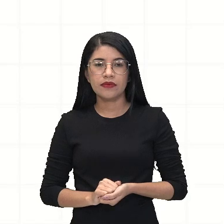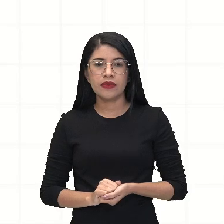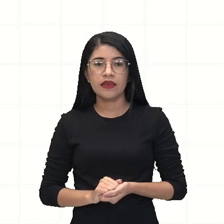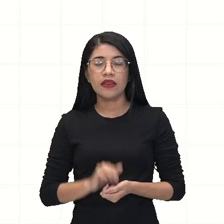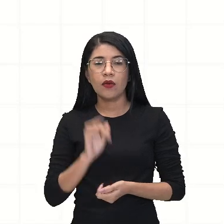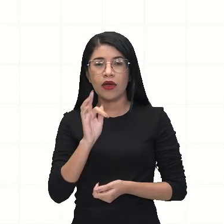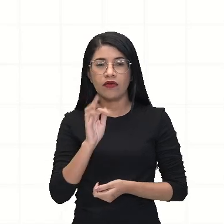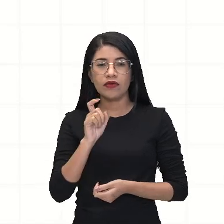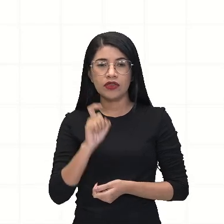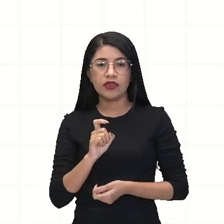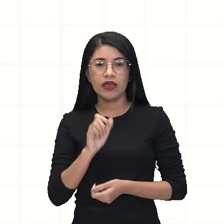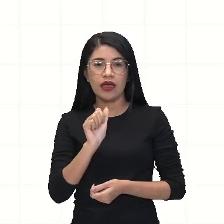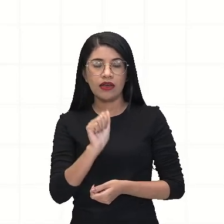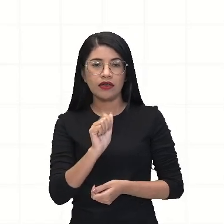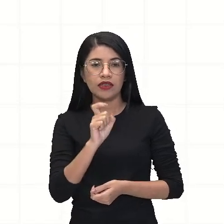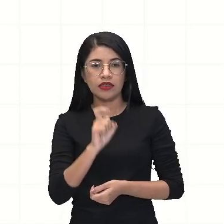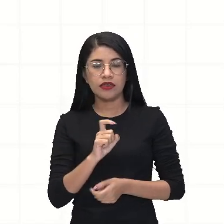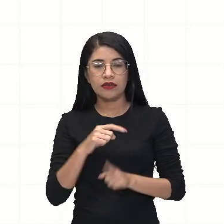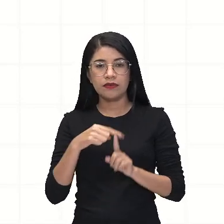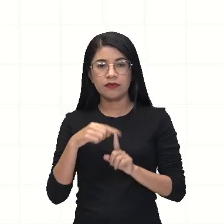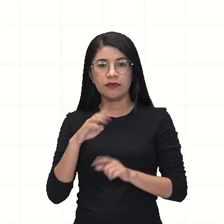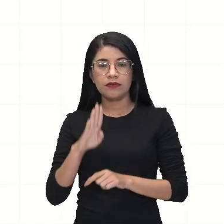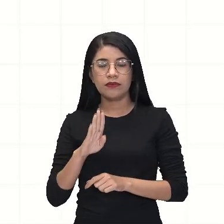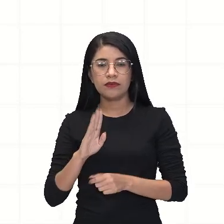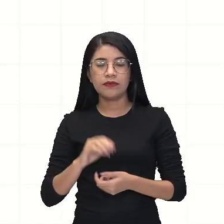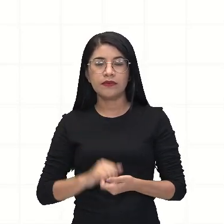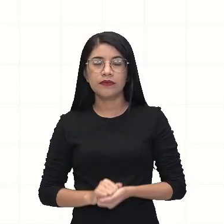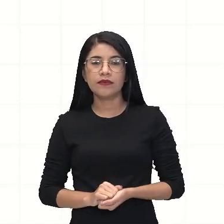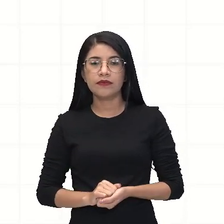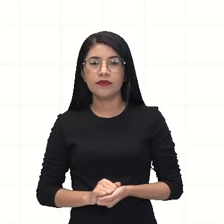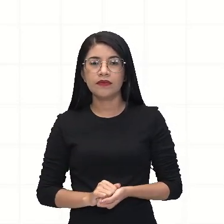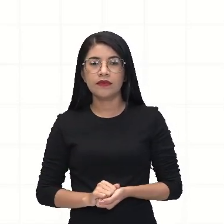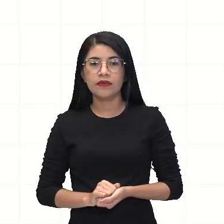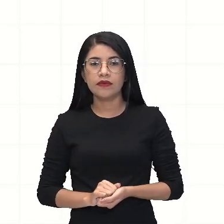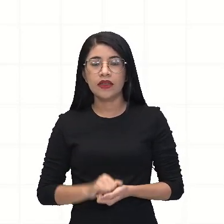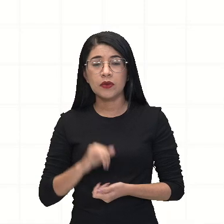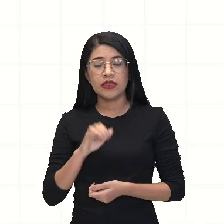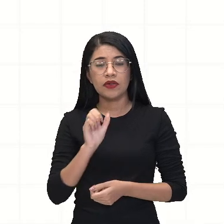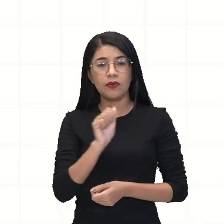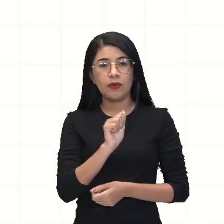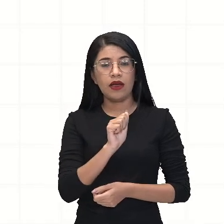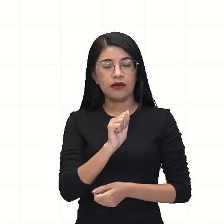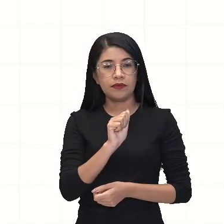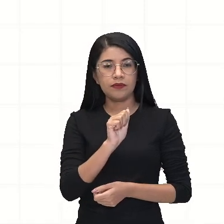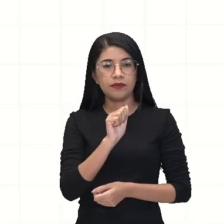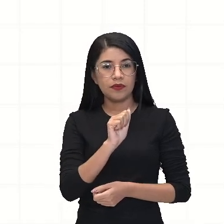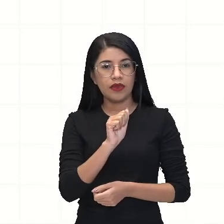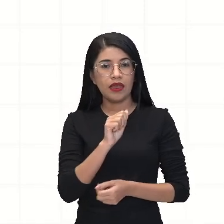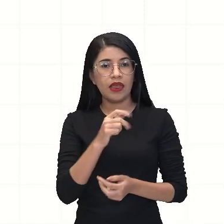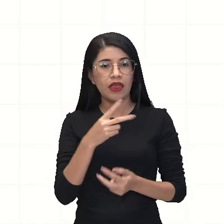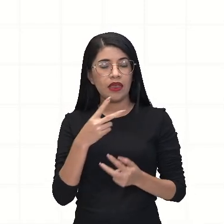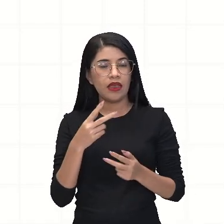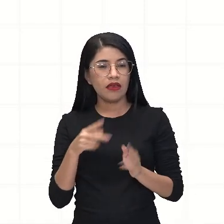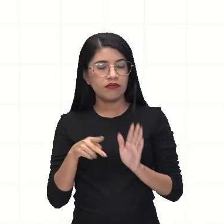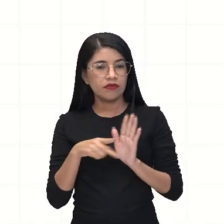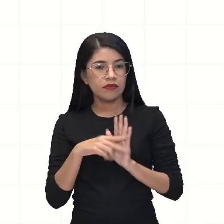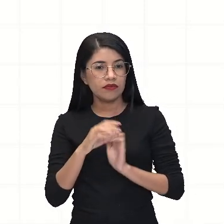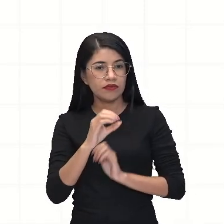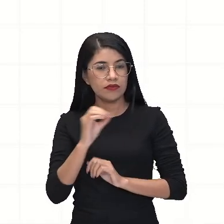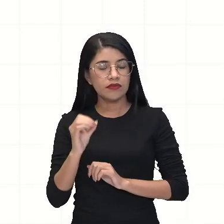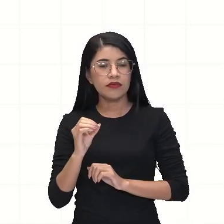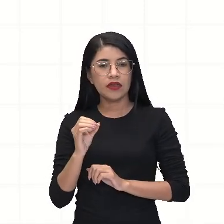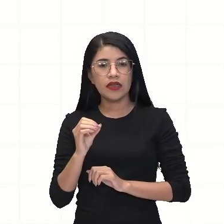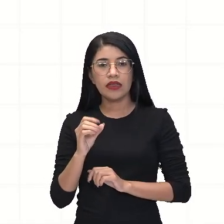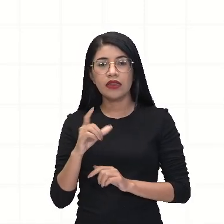ax mais b, né? Então, o que acontece? Quando o meu a, esse aqui, ó, for igual a zero, eu vou